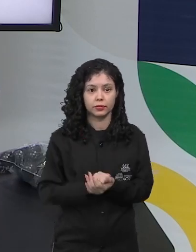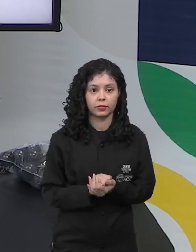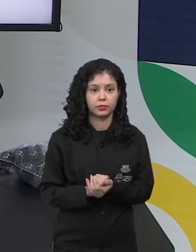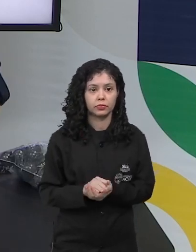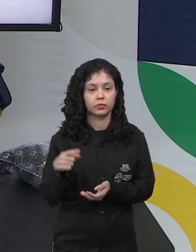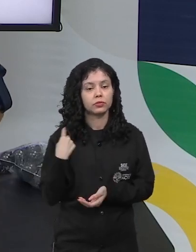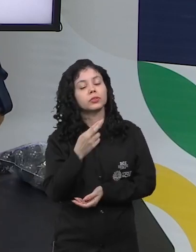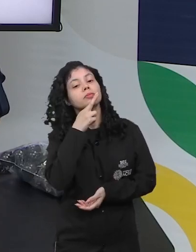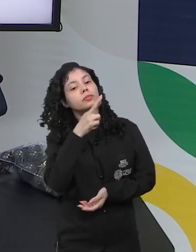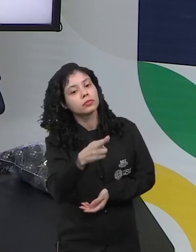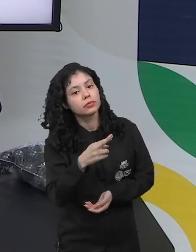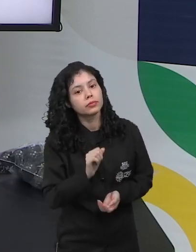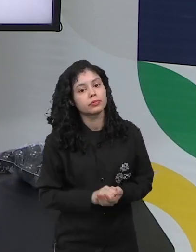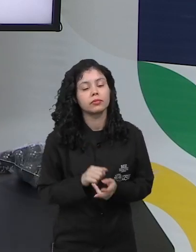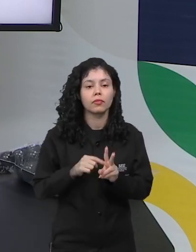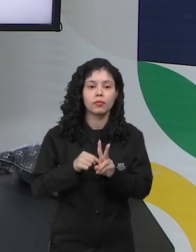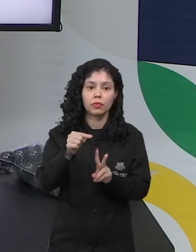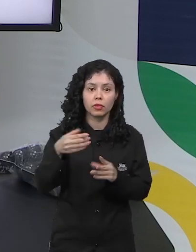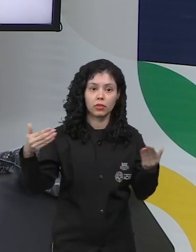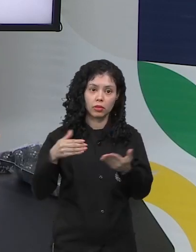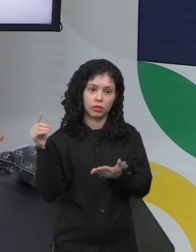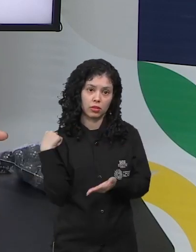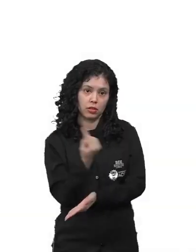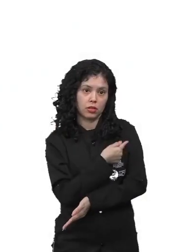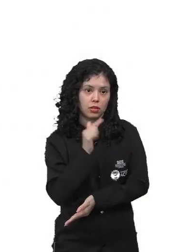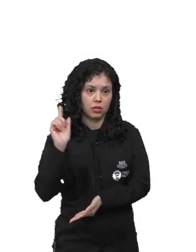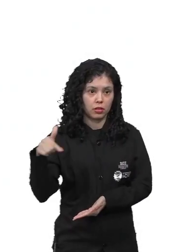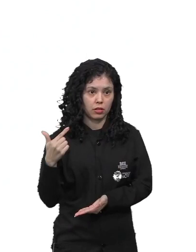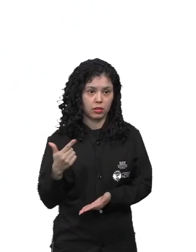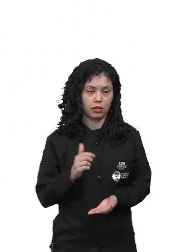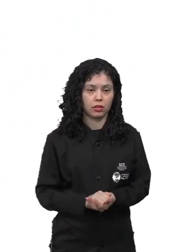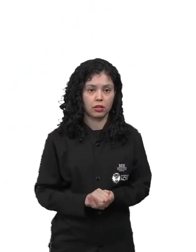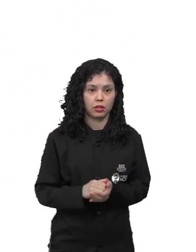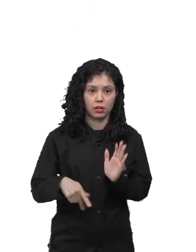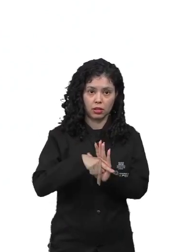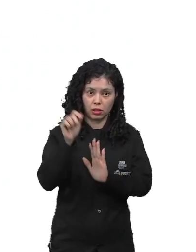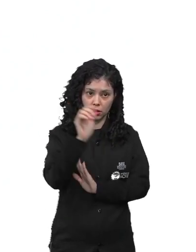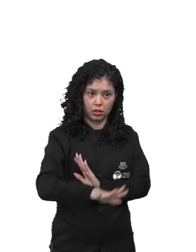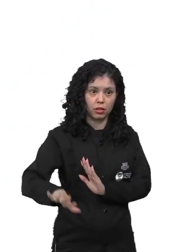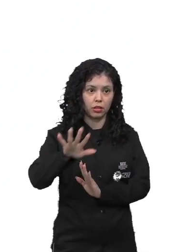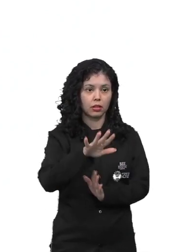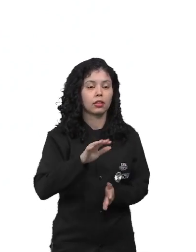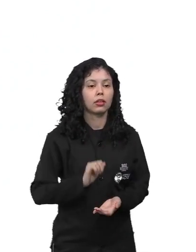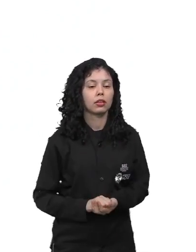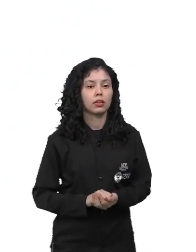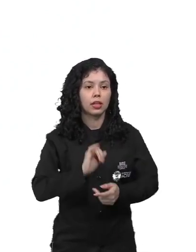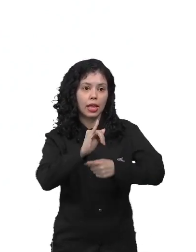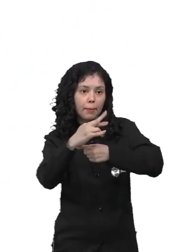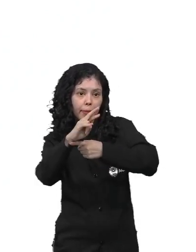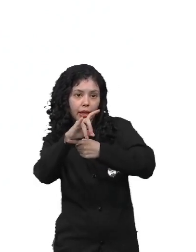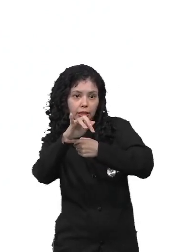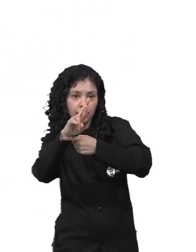assim que a gente calcula o volume. A nossa próxima propriedade geral ali da matéria é a